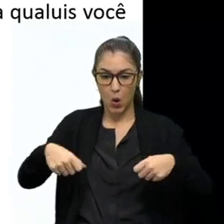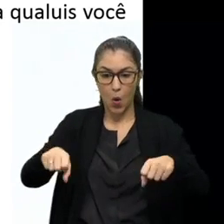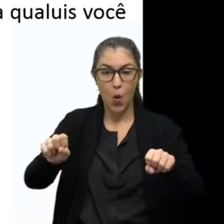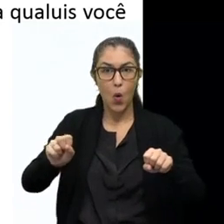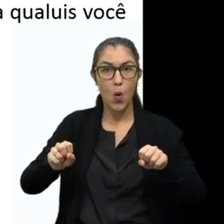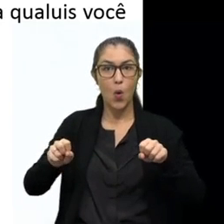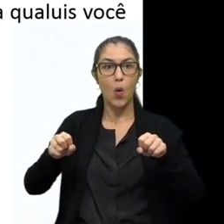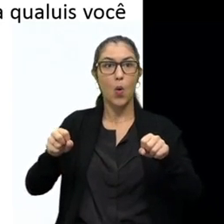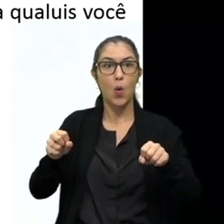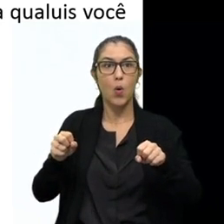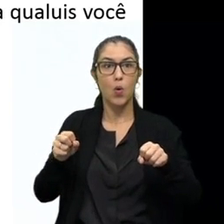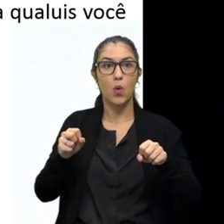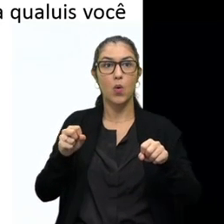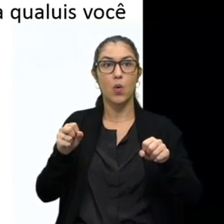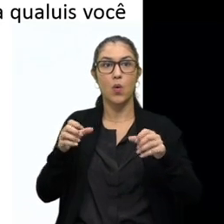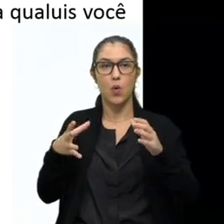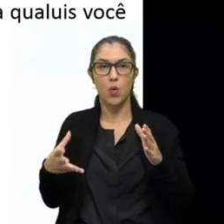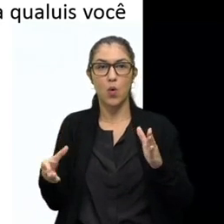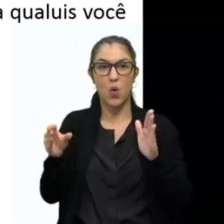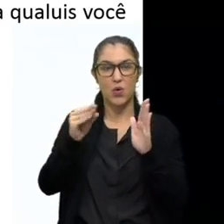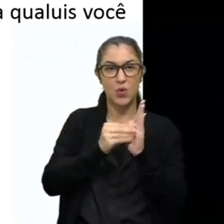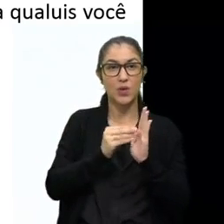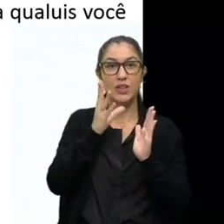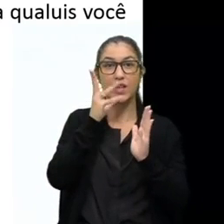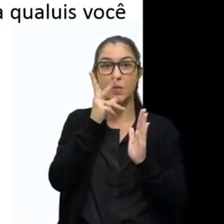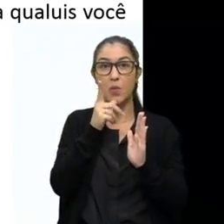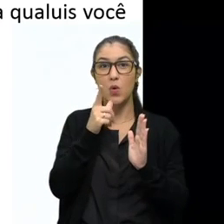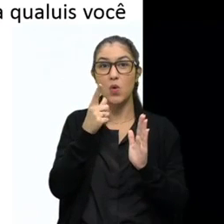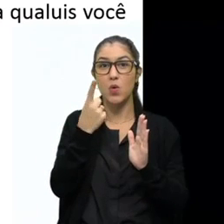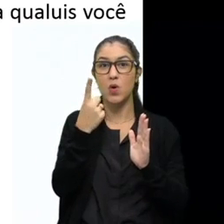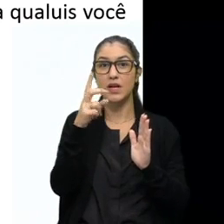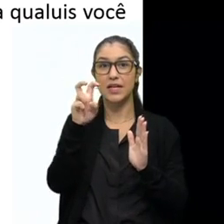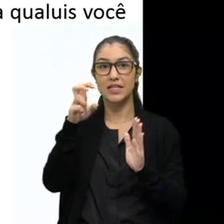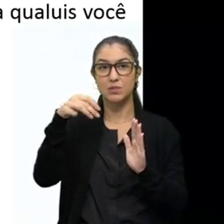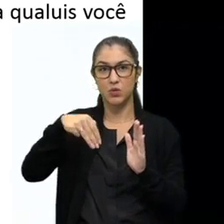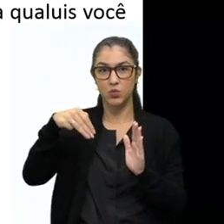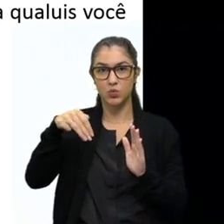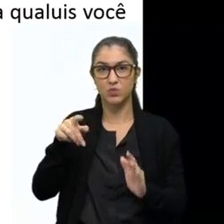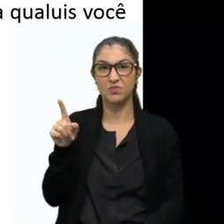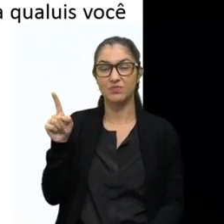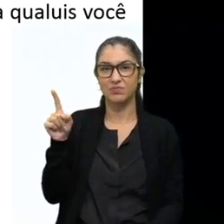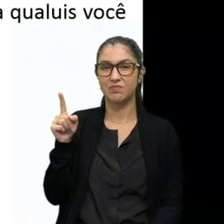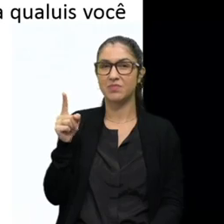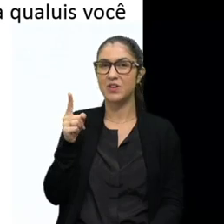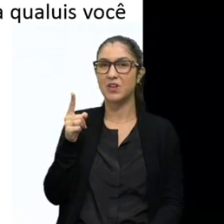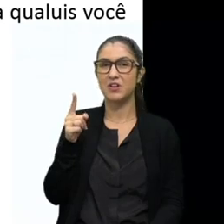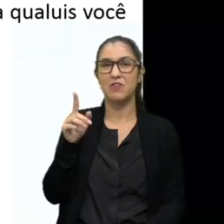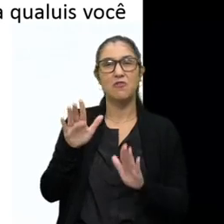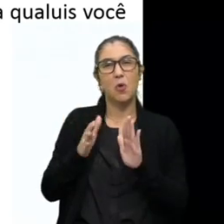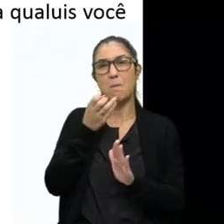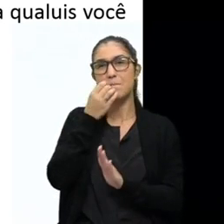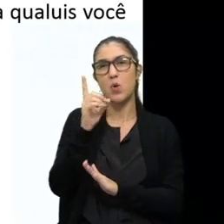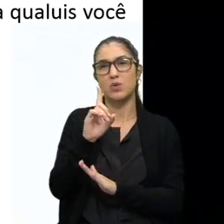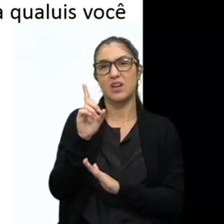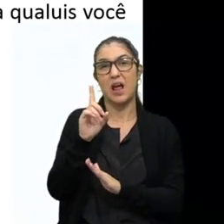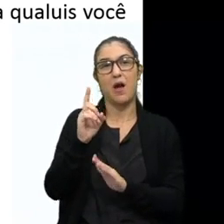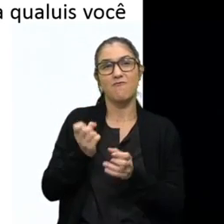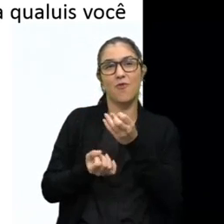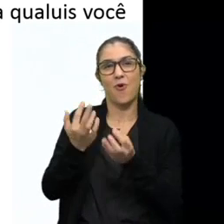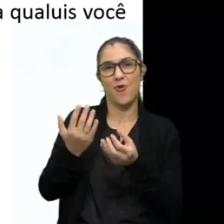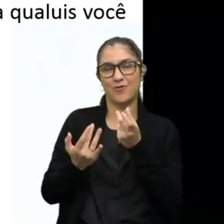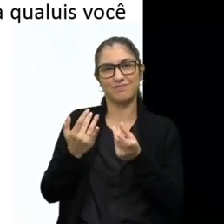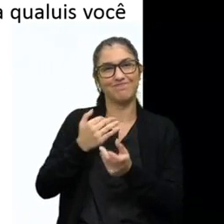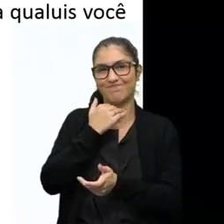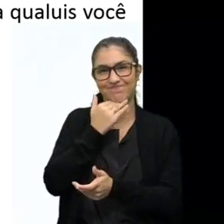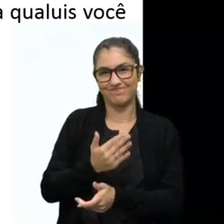bandeja, colacou, demorou 15 minutos. Ficou não bom, pegou fogo, não deu certo o biscoito que a